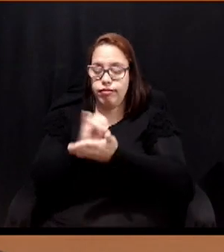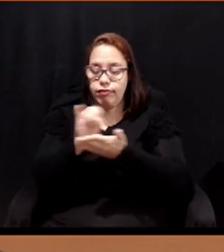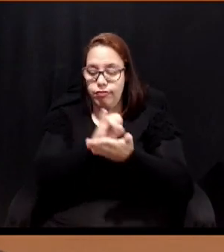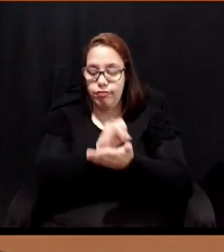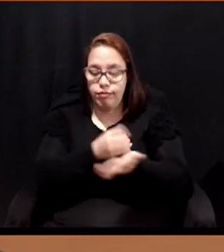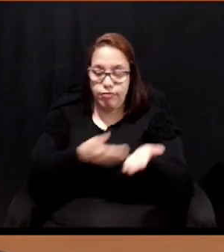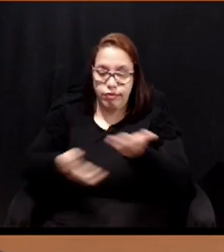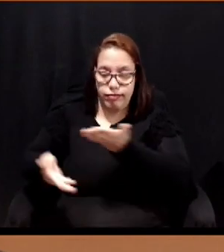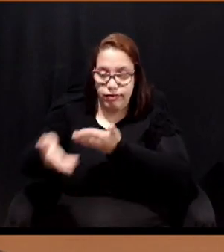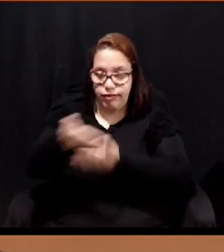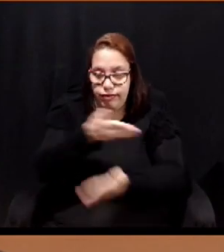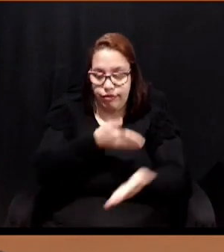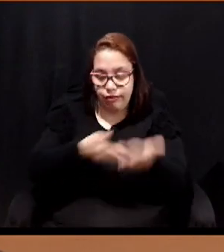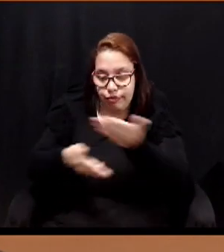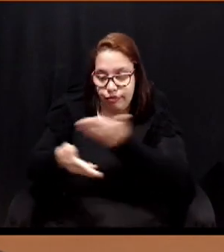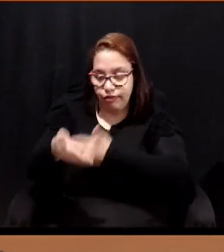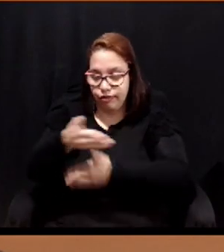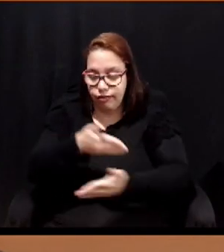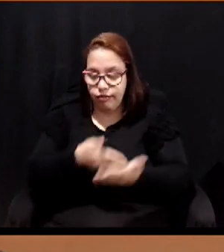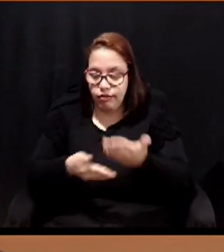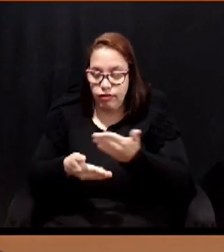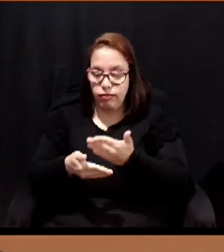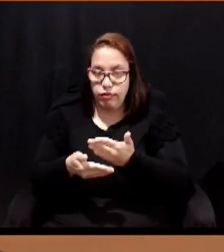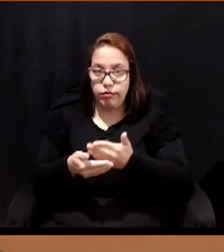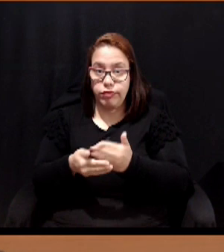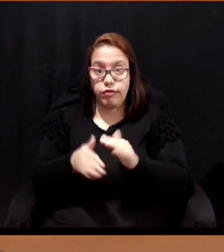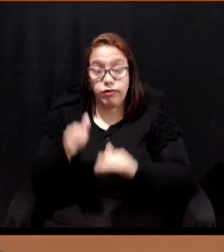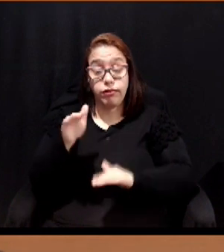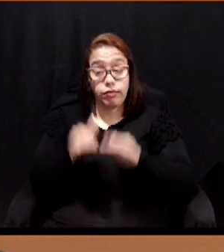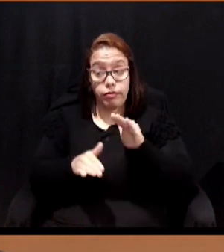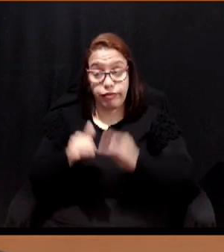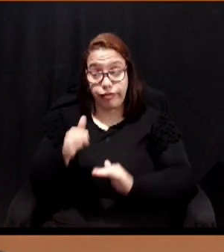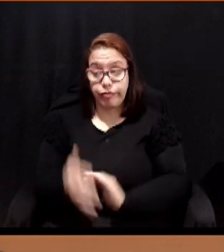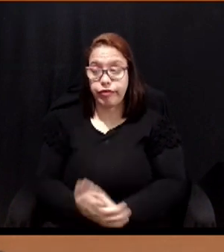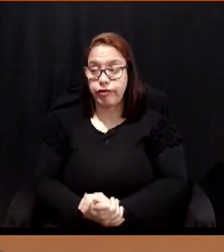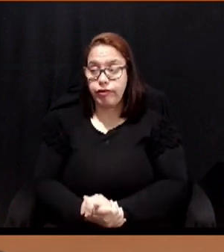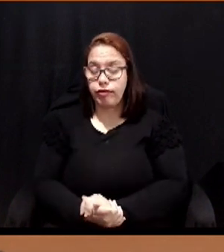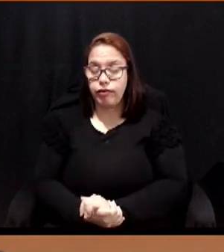comércio exterior, por causa de sazonalidade, né? Quando